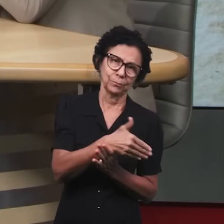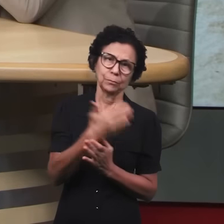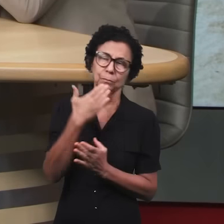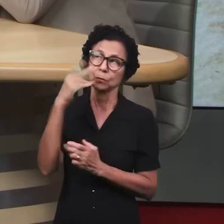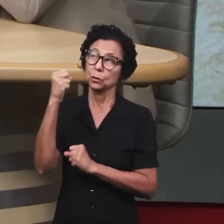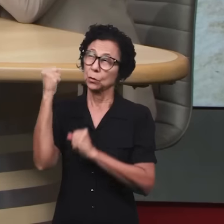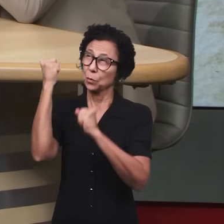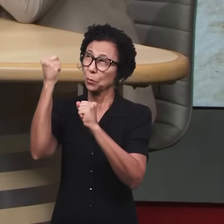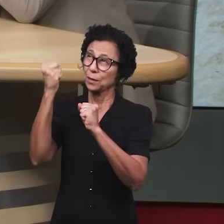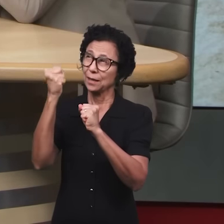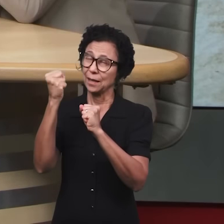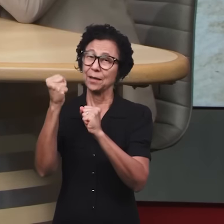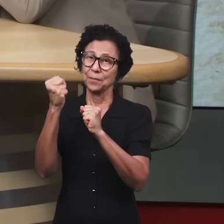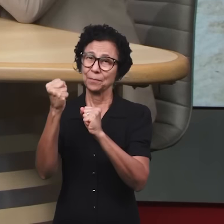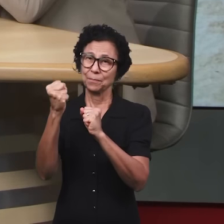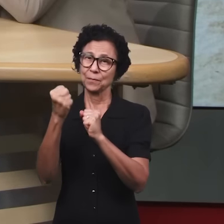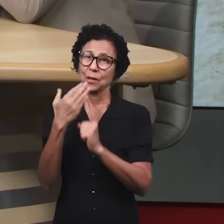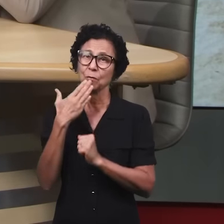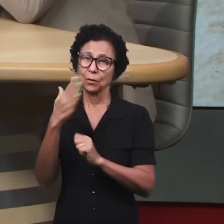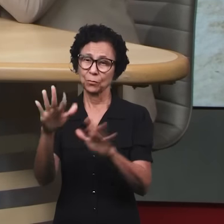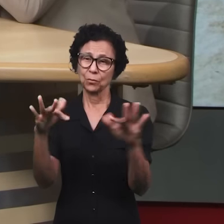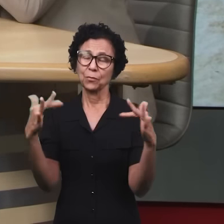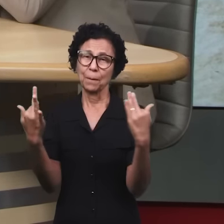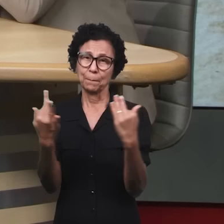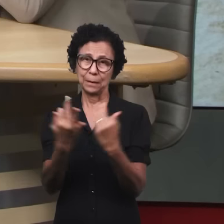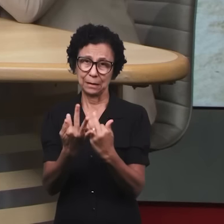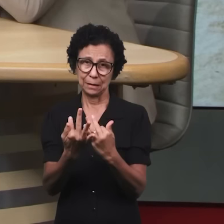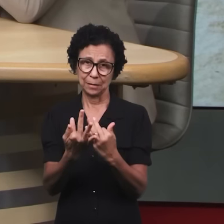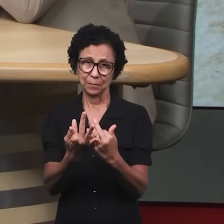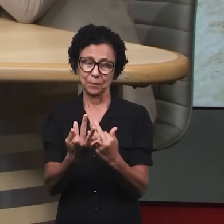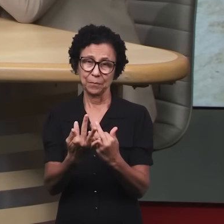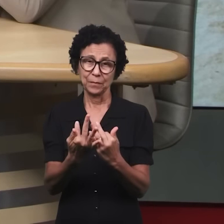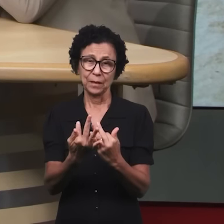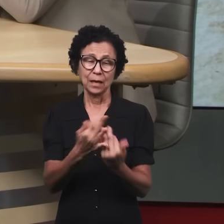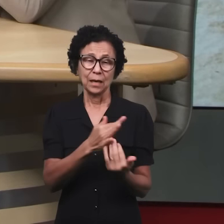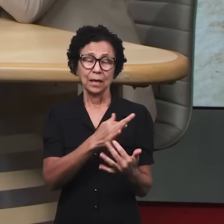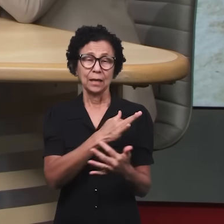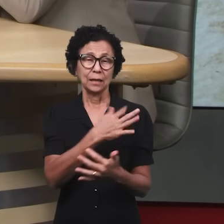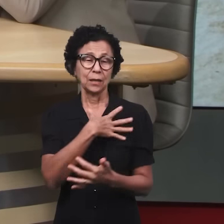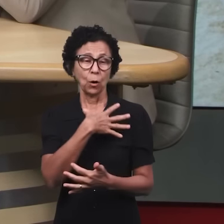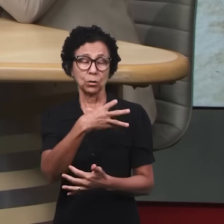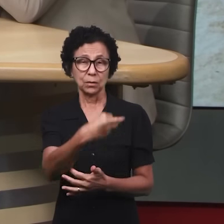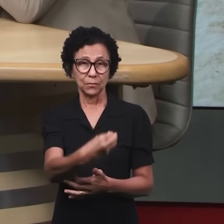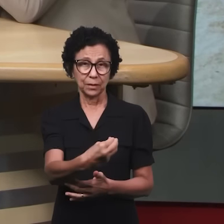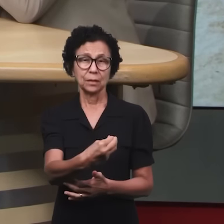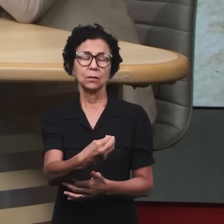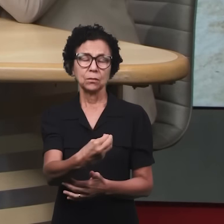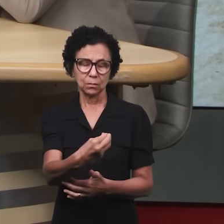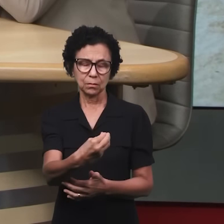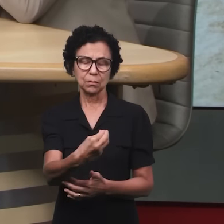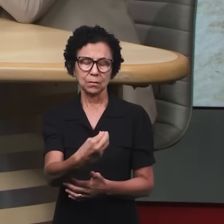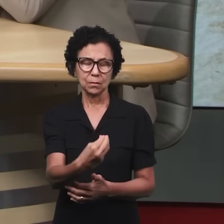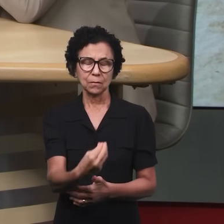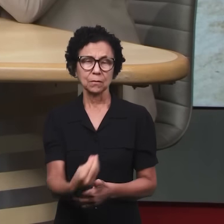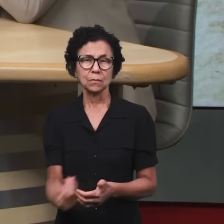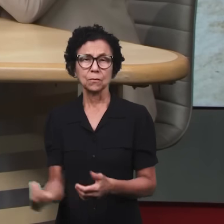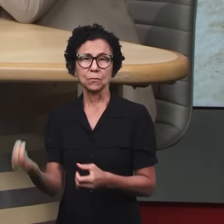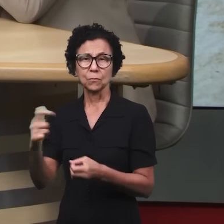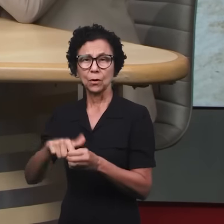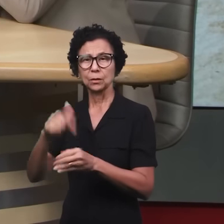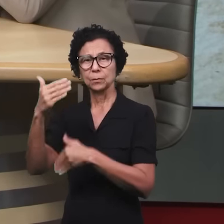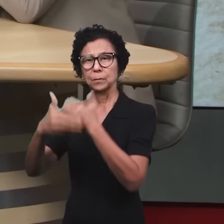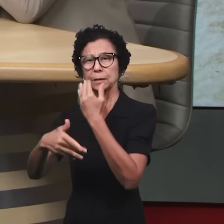lares e que filhos sejam ressuscitados. Amém. Que hoje, pela fé, filhos sejam entregues